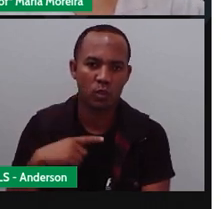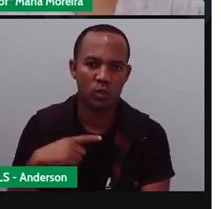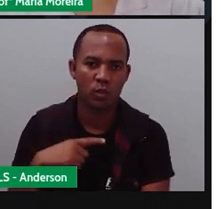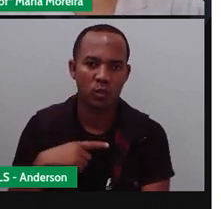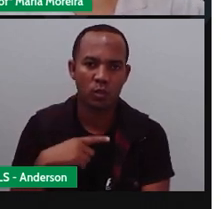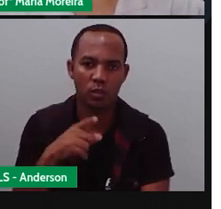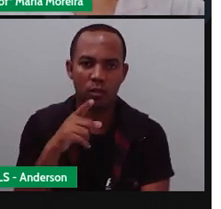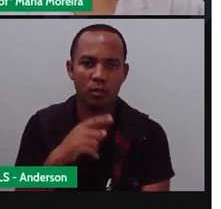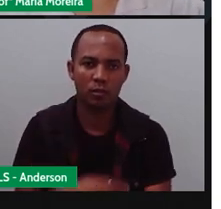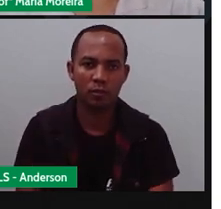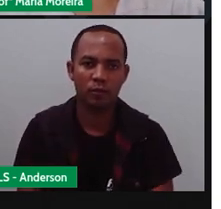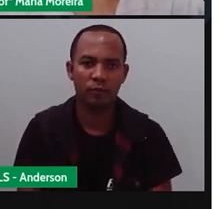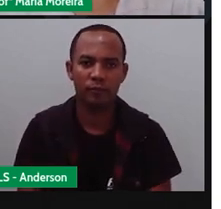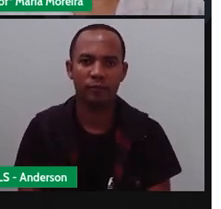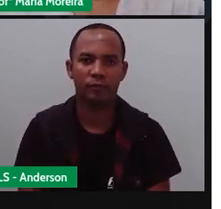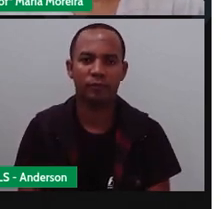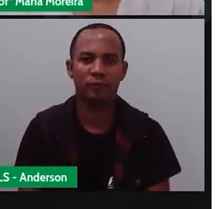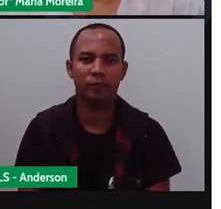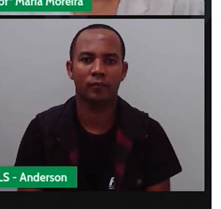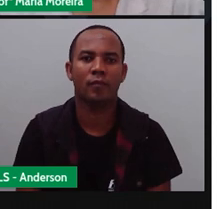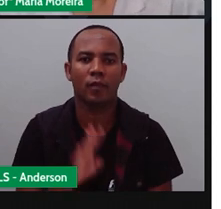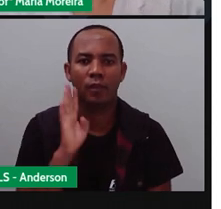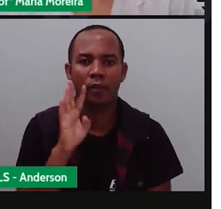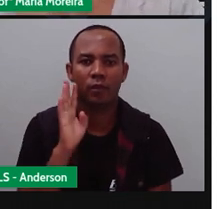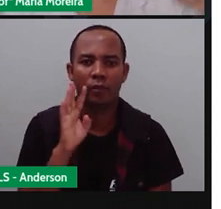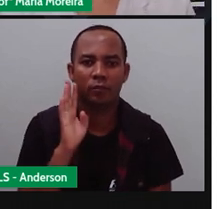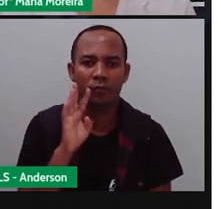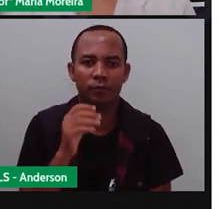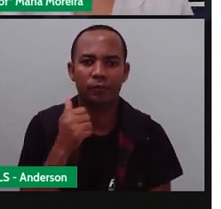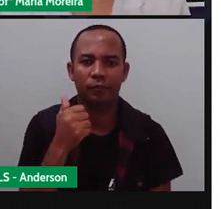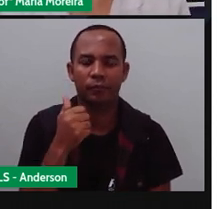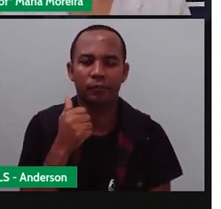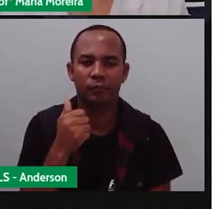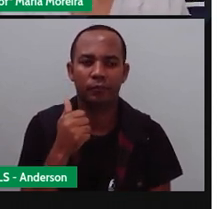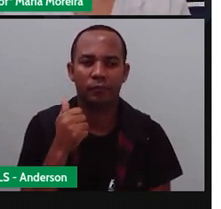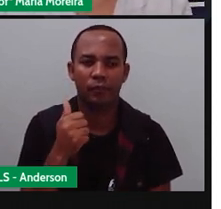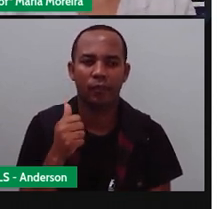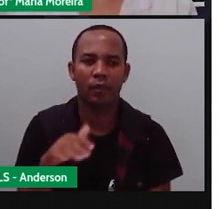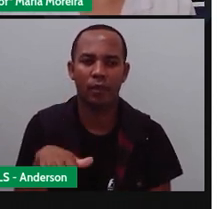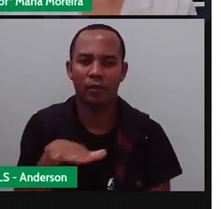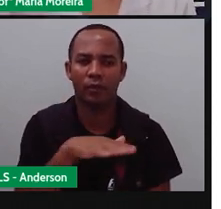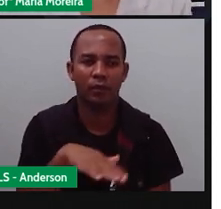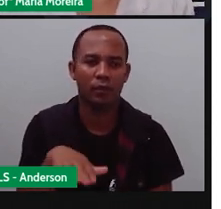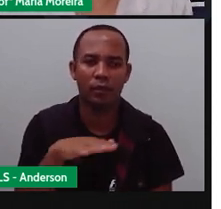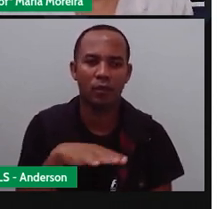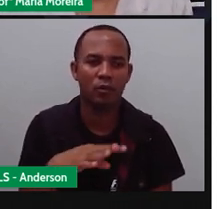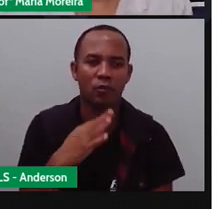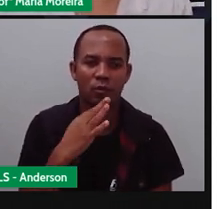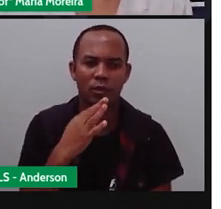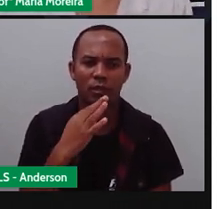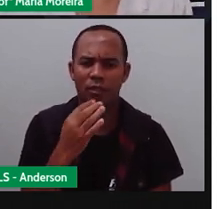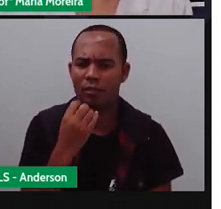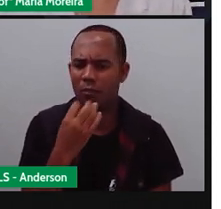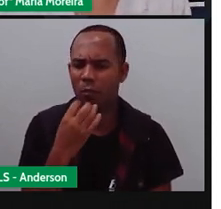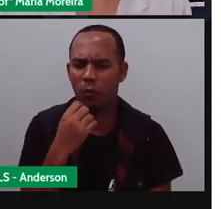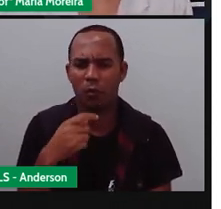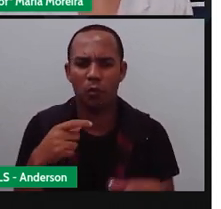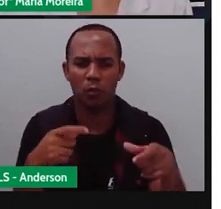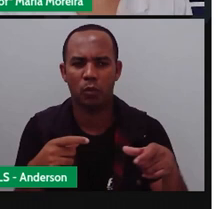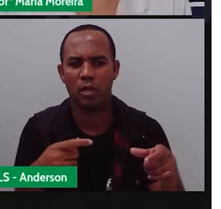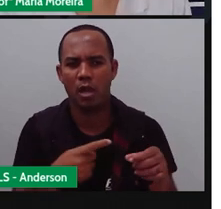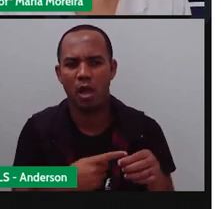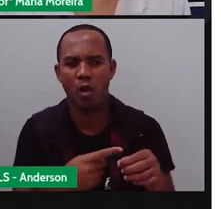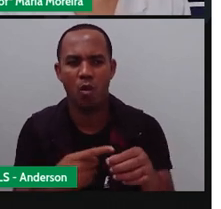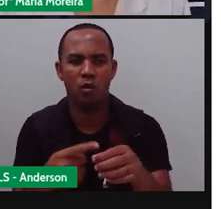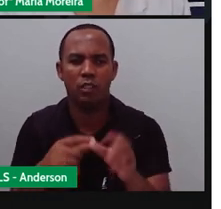nós tava chegando ao final Que pena tava tão legal falar sobre distrito e sobre uma área que eu conheço tão bem né que a a zona rural